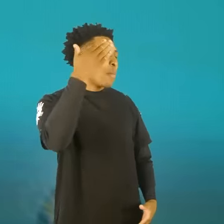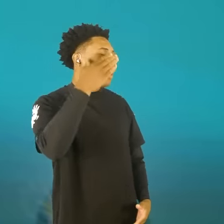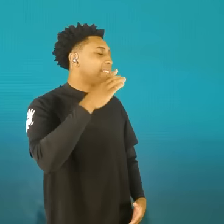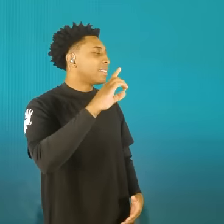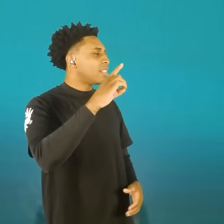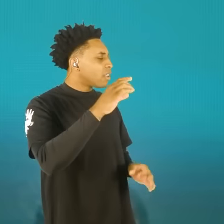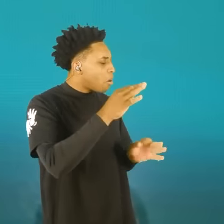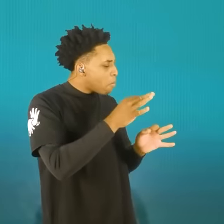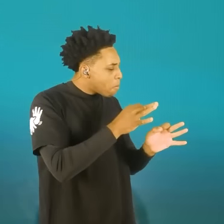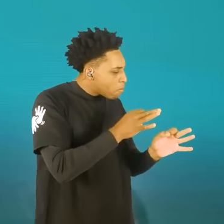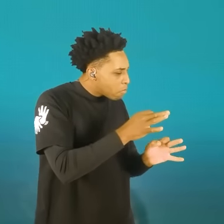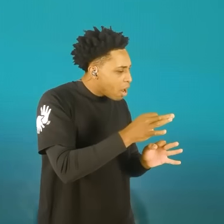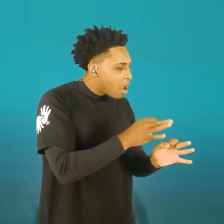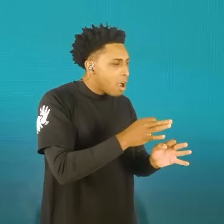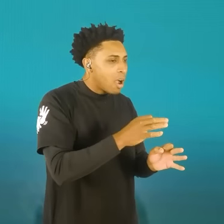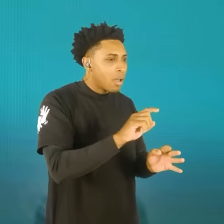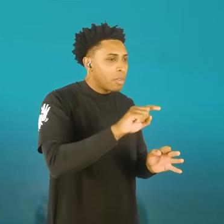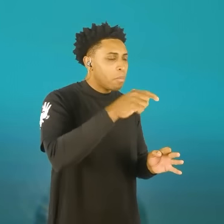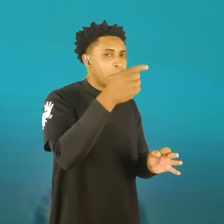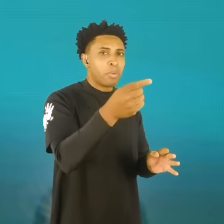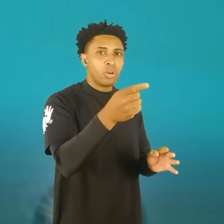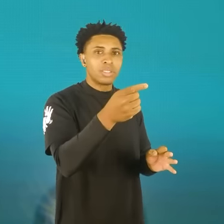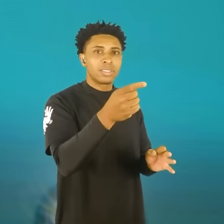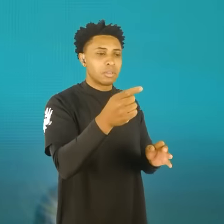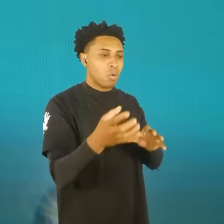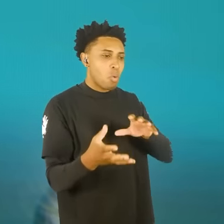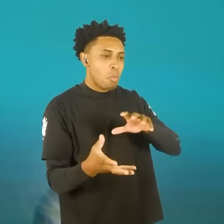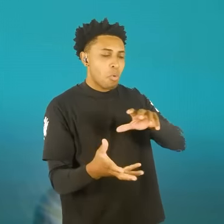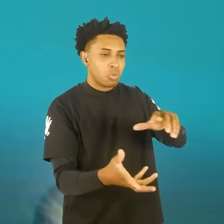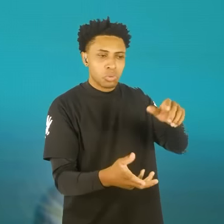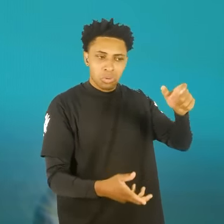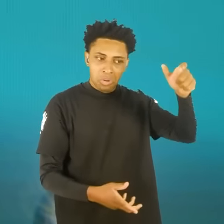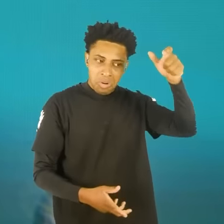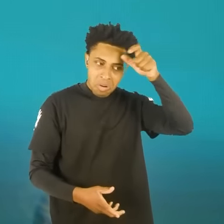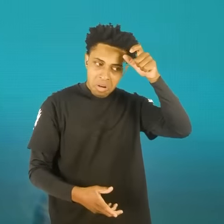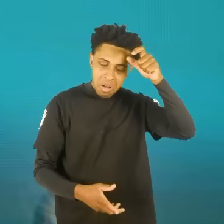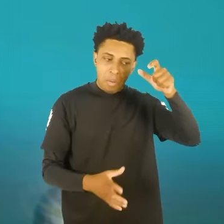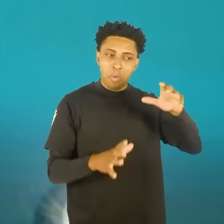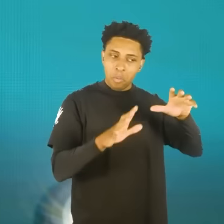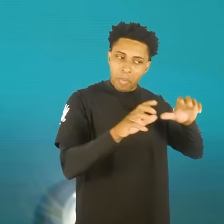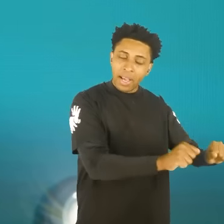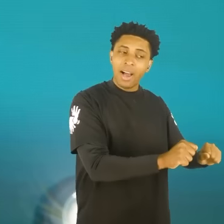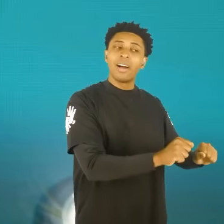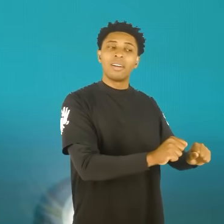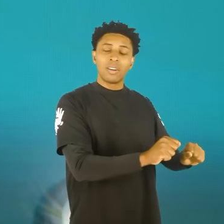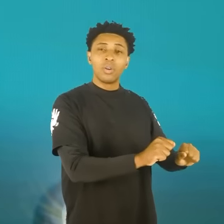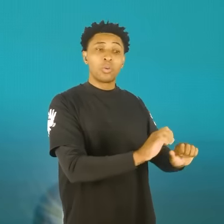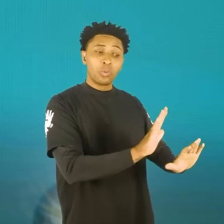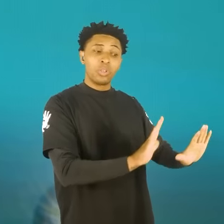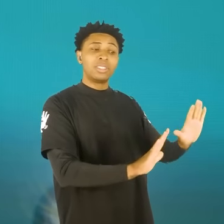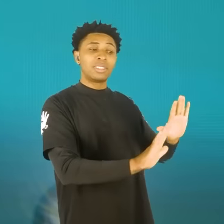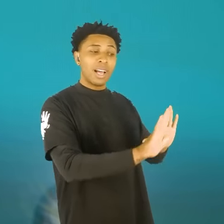consertar, há uma fera lá fora esperando para dominar você. Se você não aproveitar que eu estou aqui